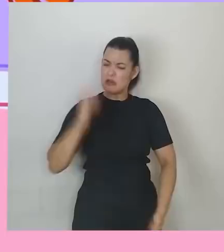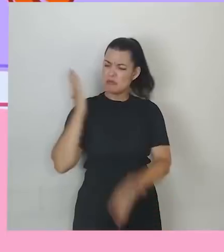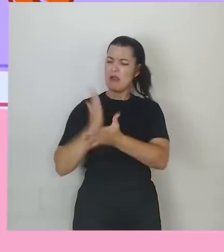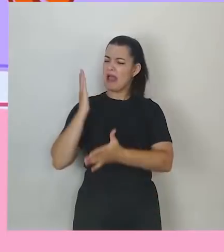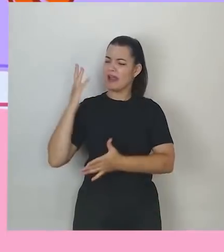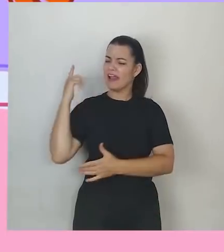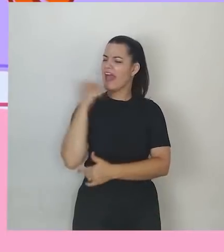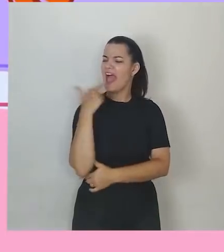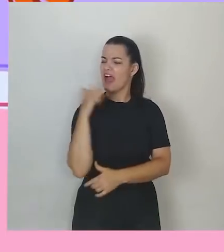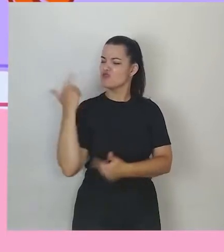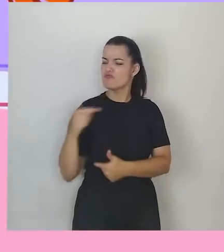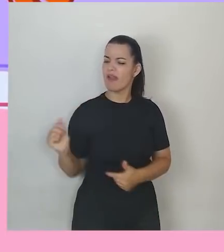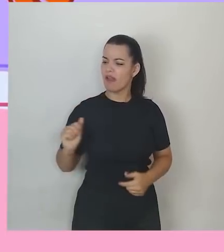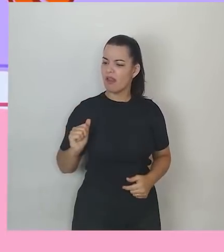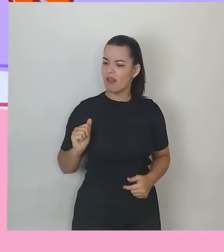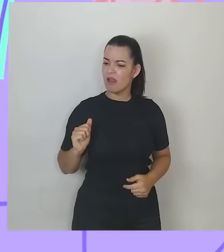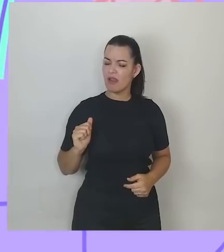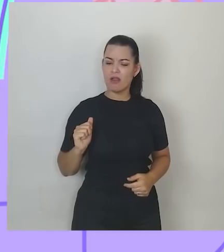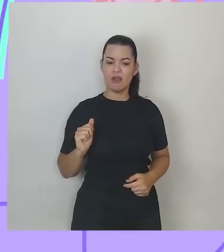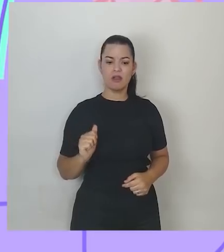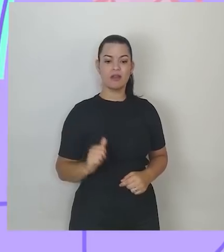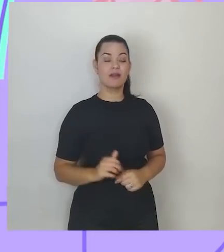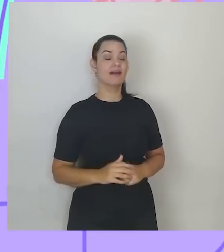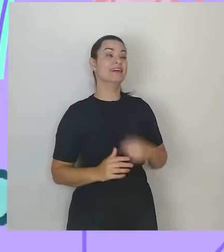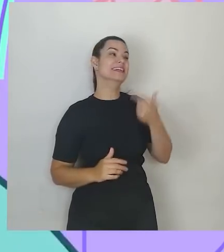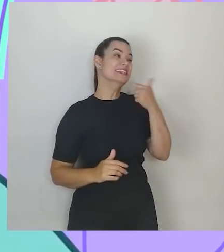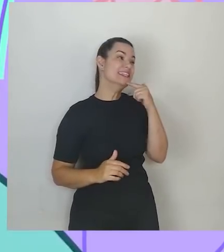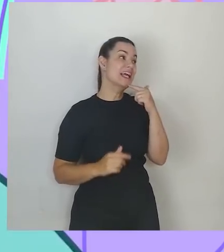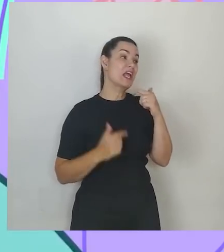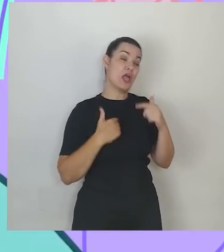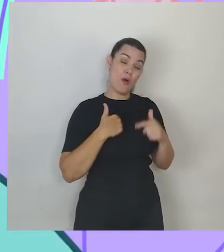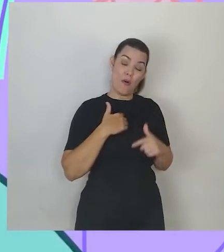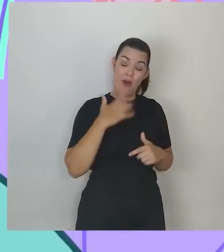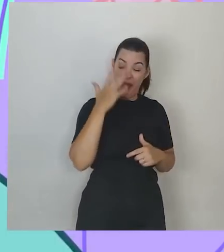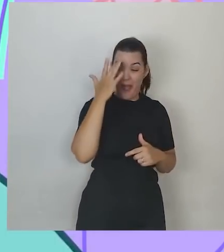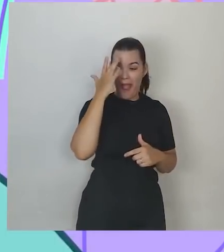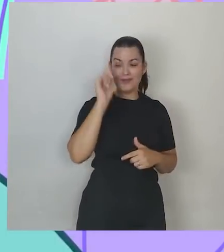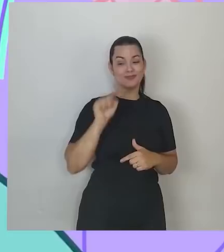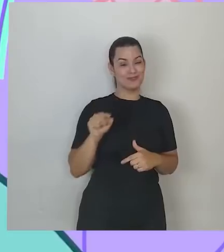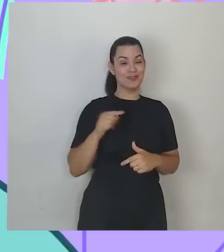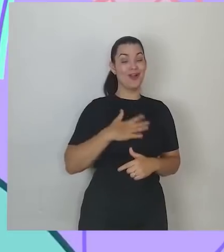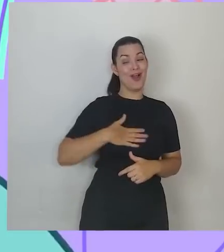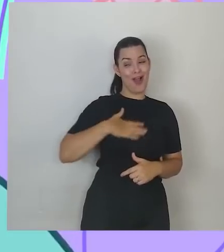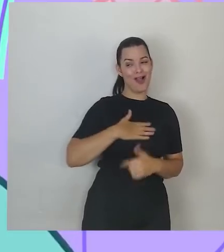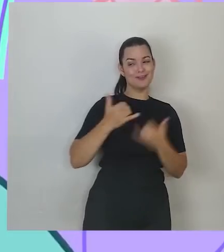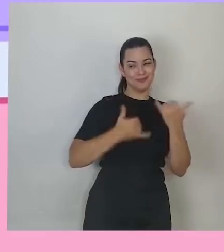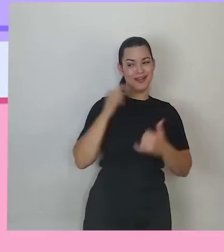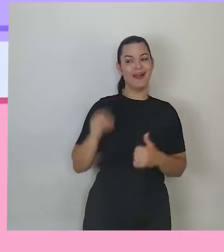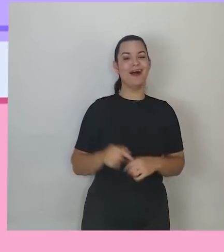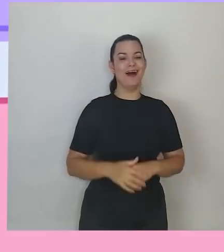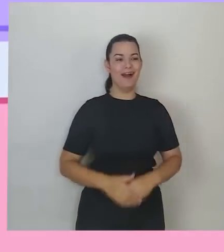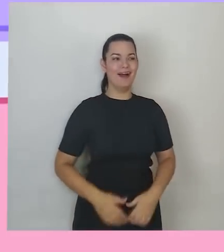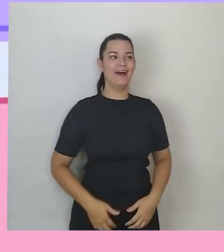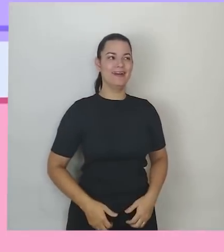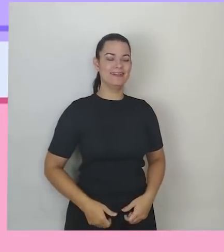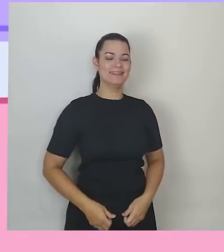Para. Isso não é nada engraçado. Acho que ele está gostando da brincadeira.